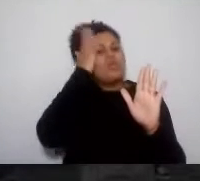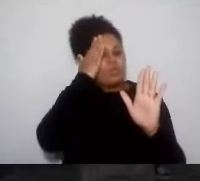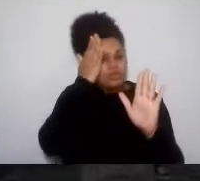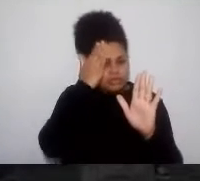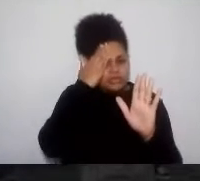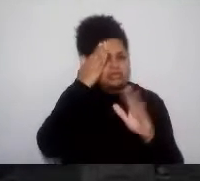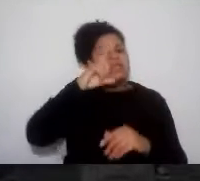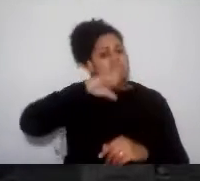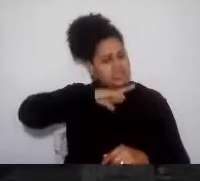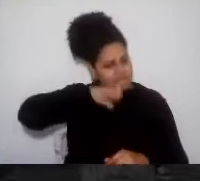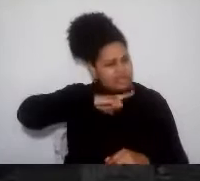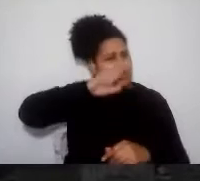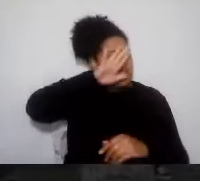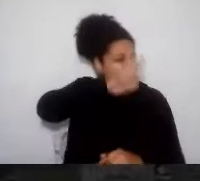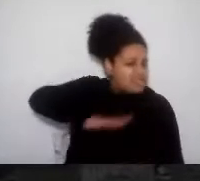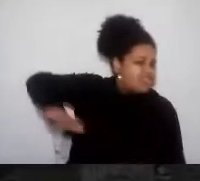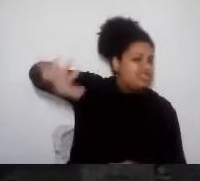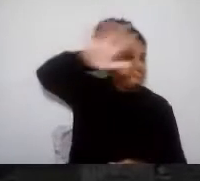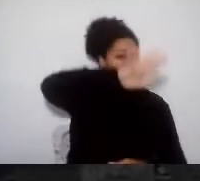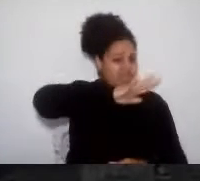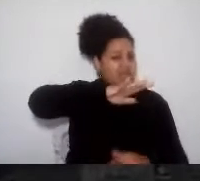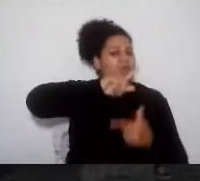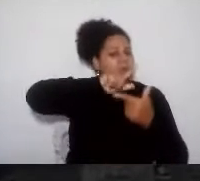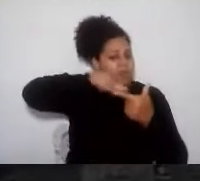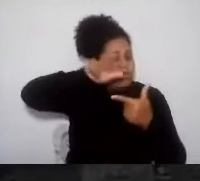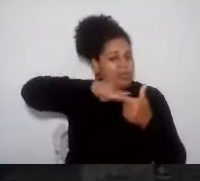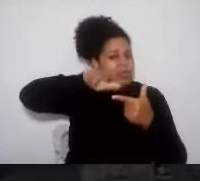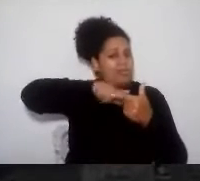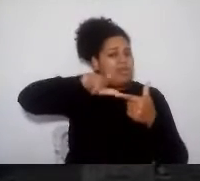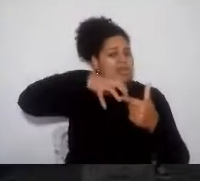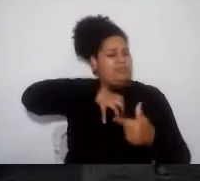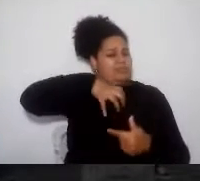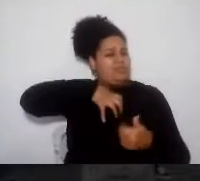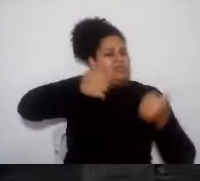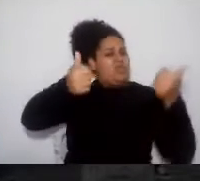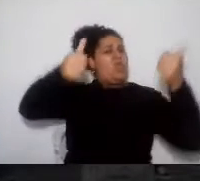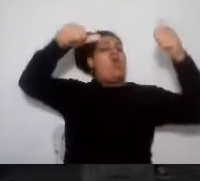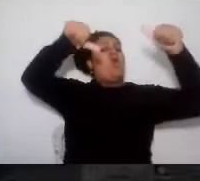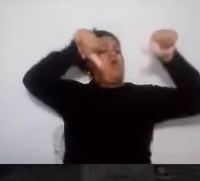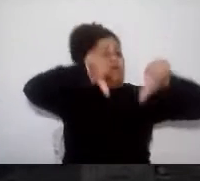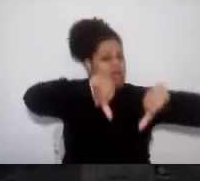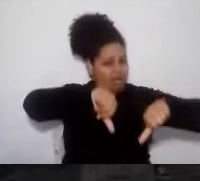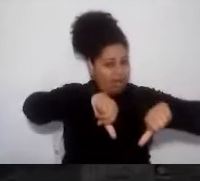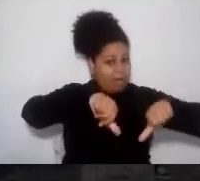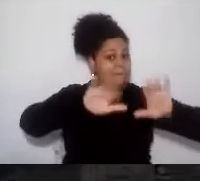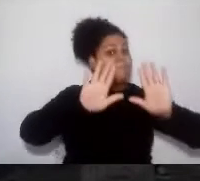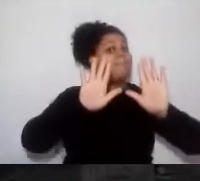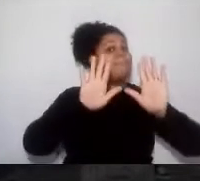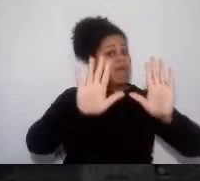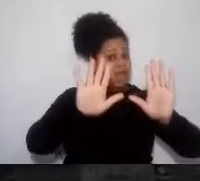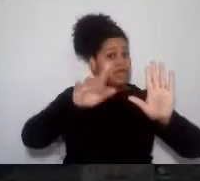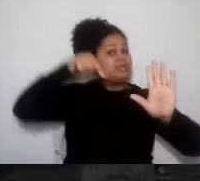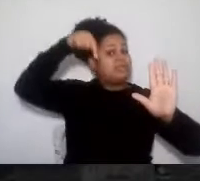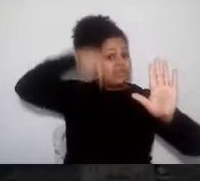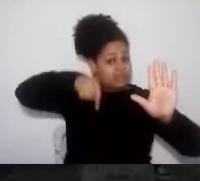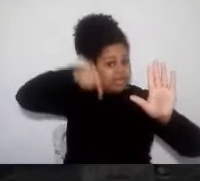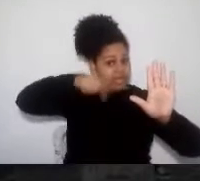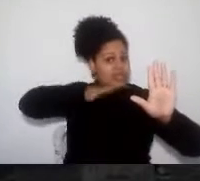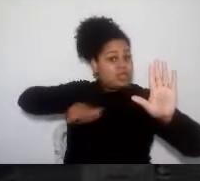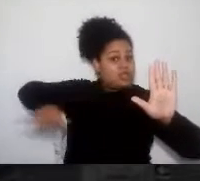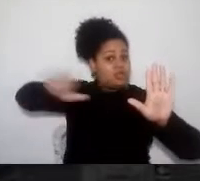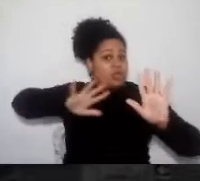da conjuntura geral, mas quero destacar que, no nosso caso, das